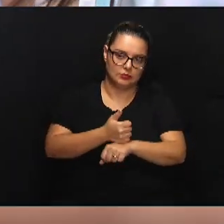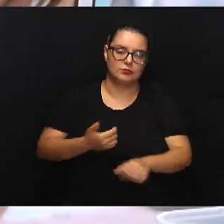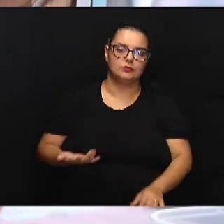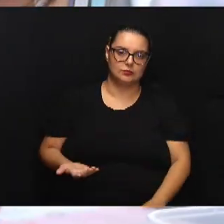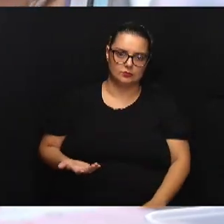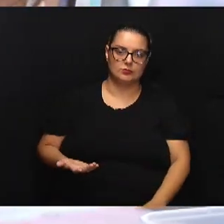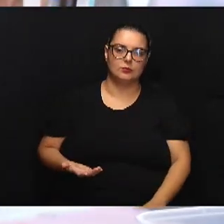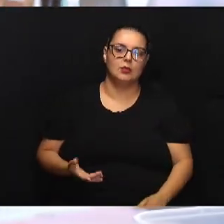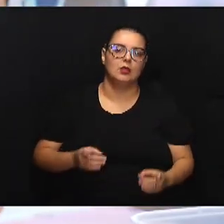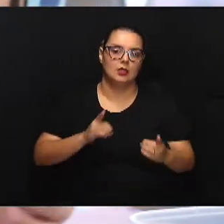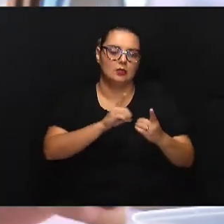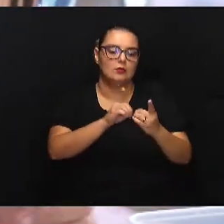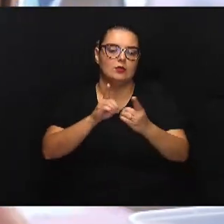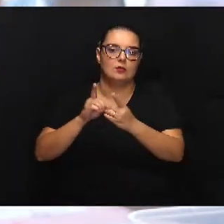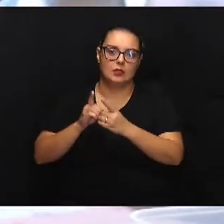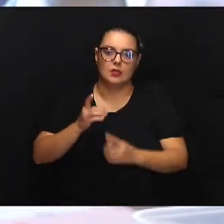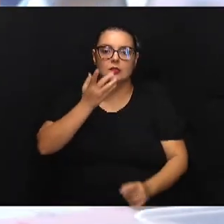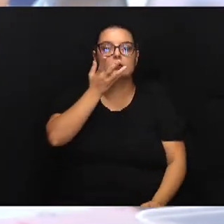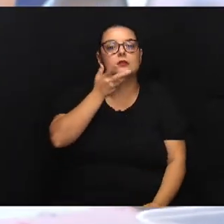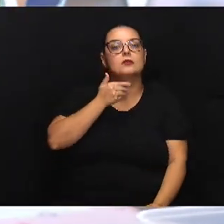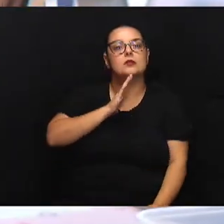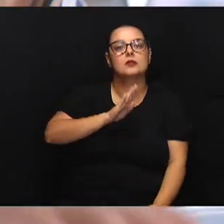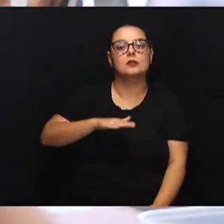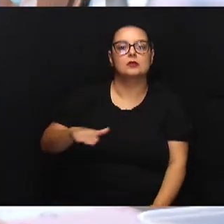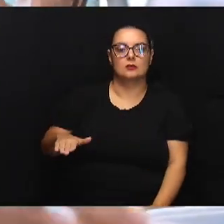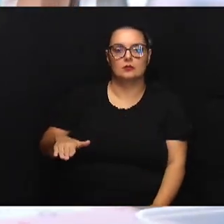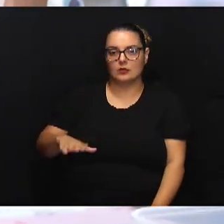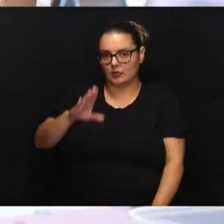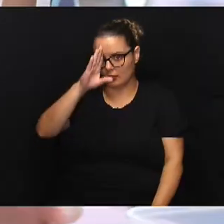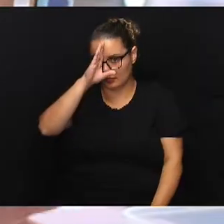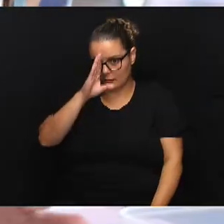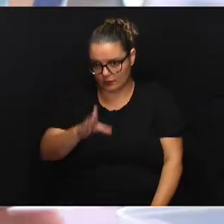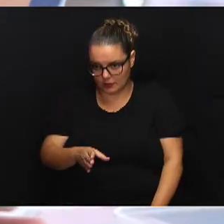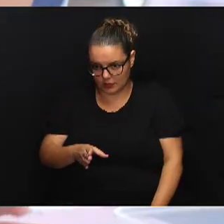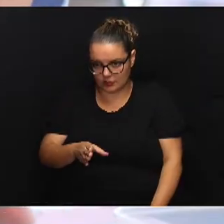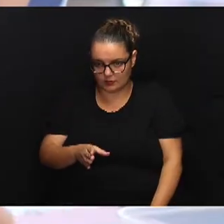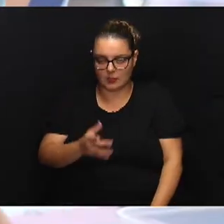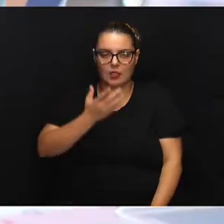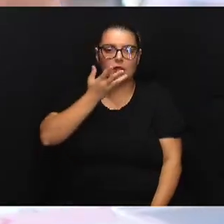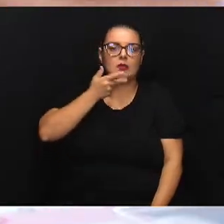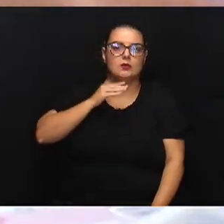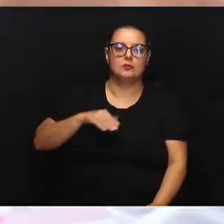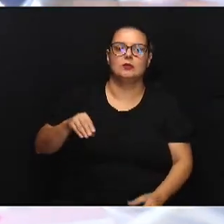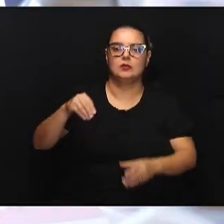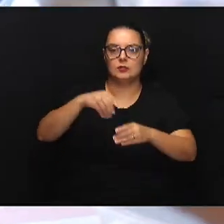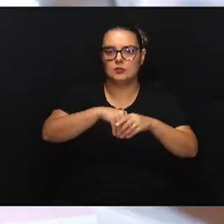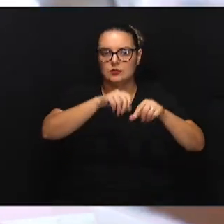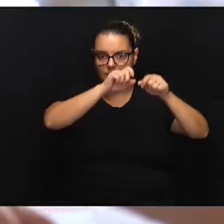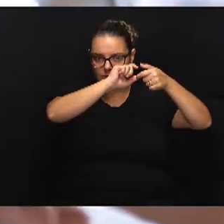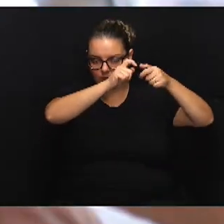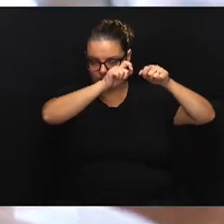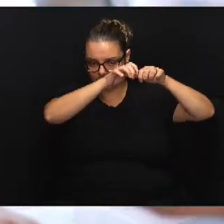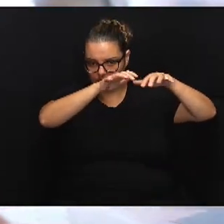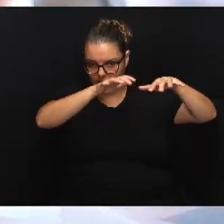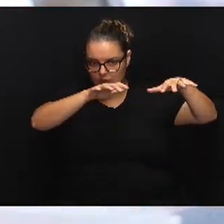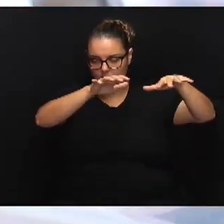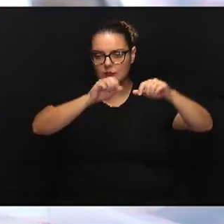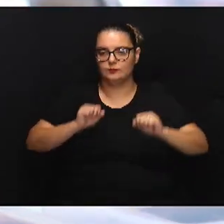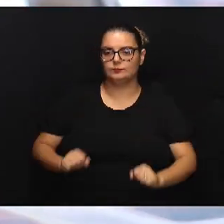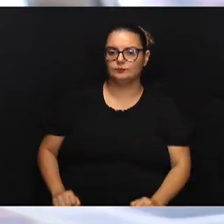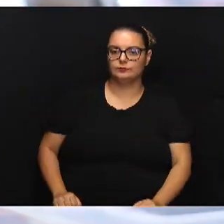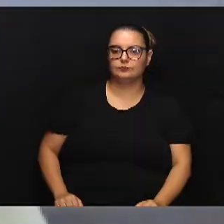que atende crianças, principalmente crianças dentro do espectro autista.